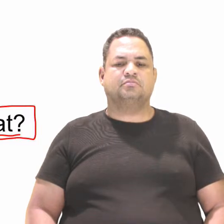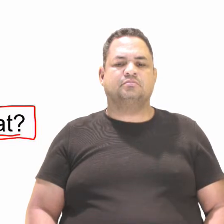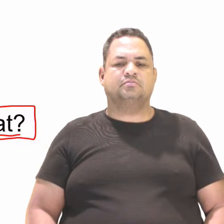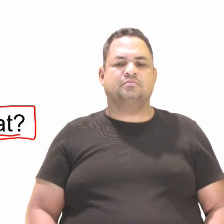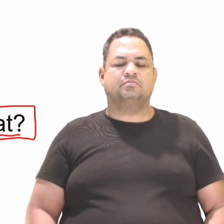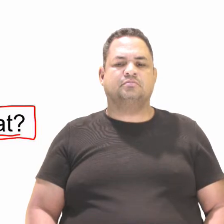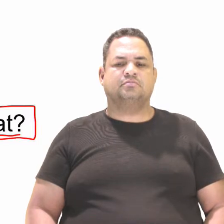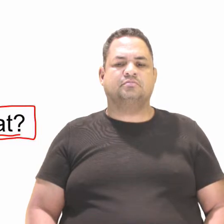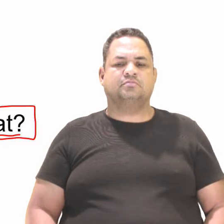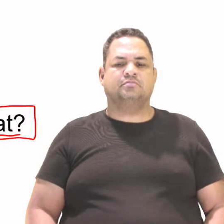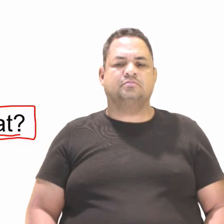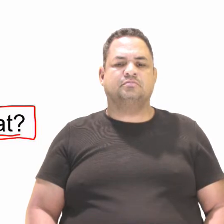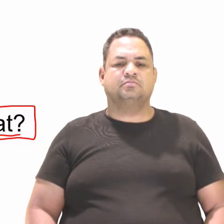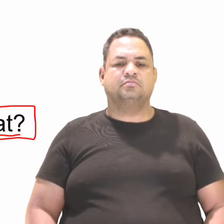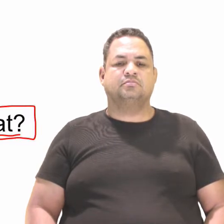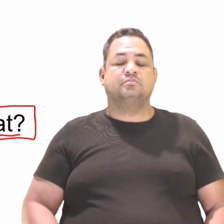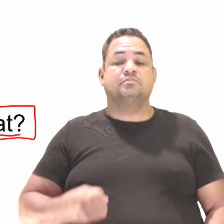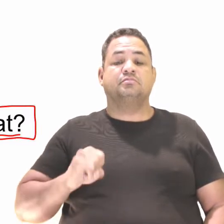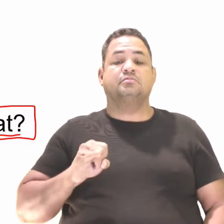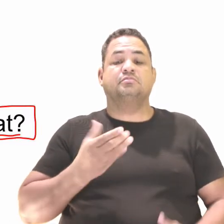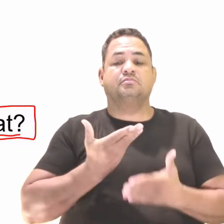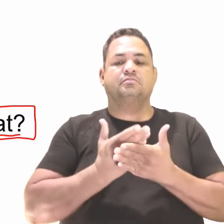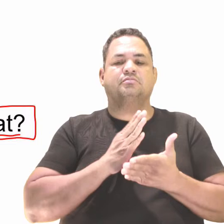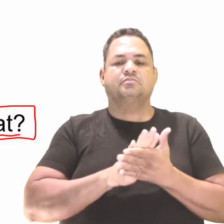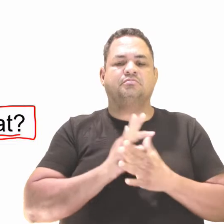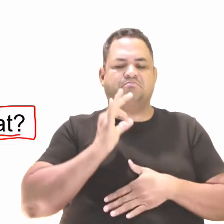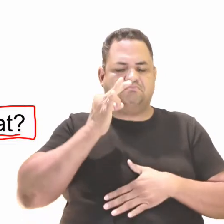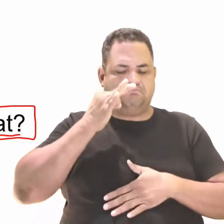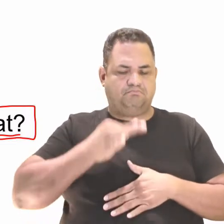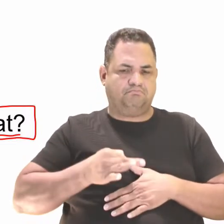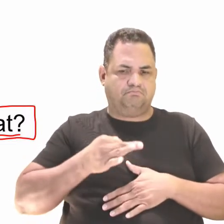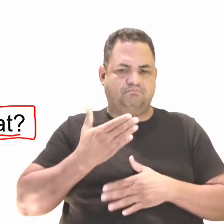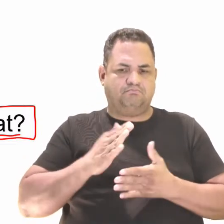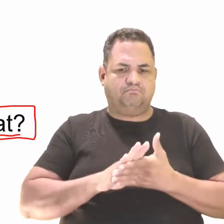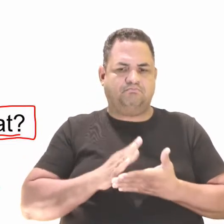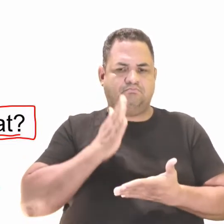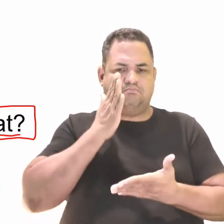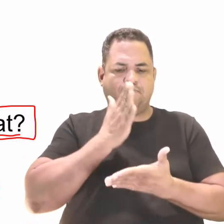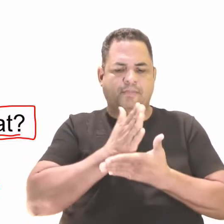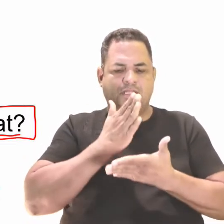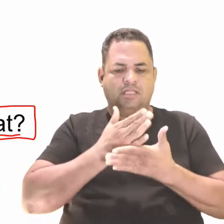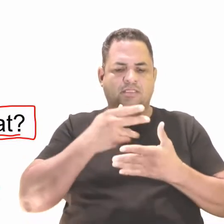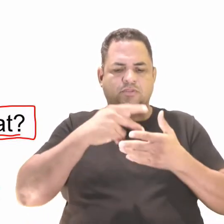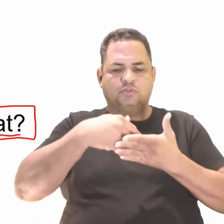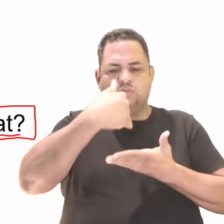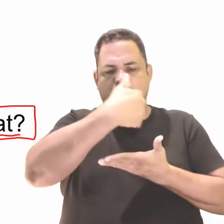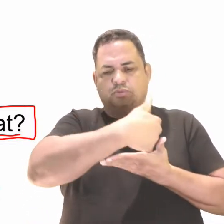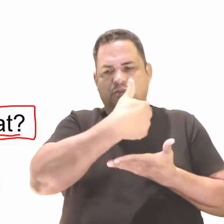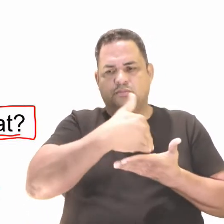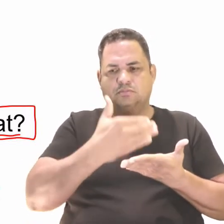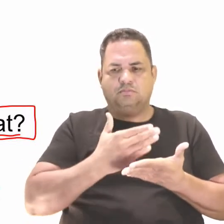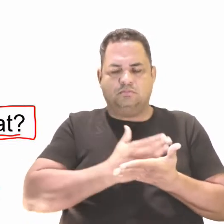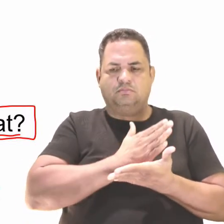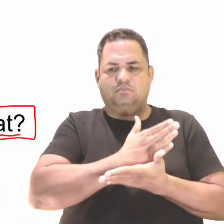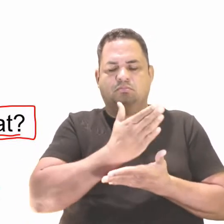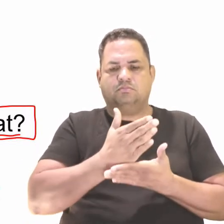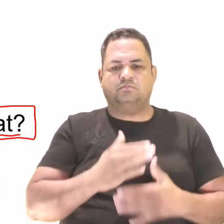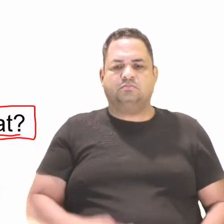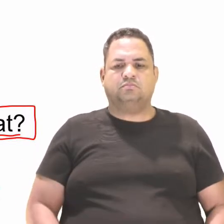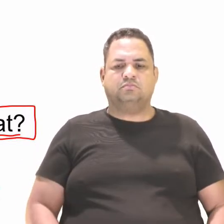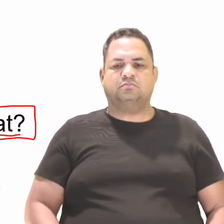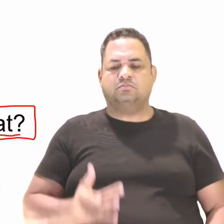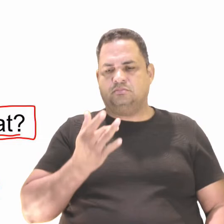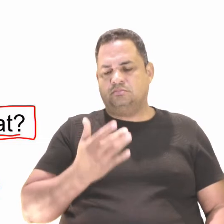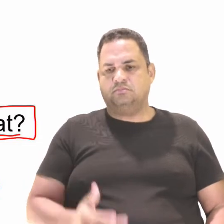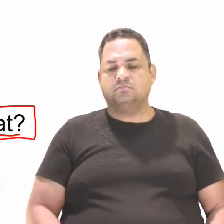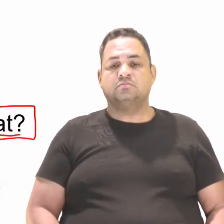of cake. Que se eu fosse traduzir isso ao pé da letra, seria um pedaço de bolo. Mas uma expressão idiomática é fácil